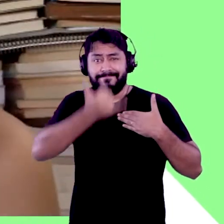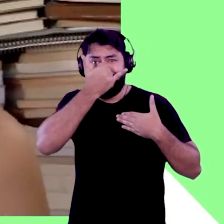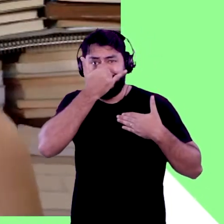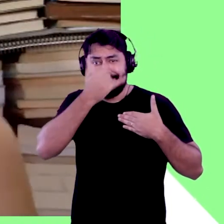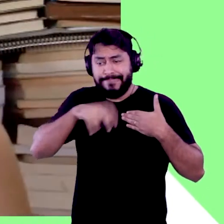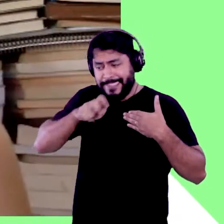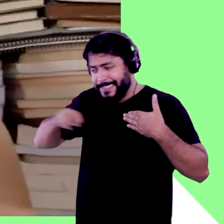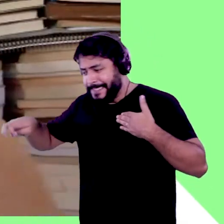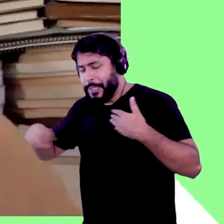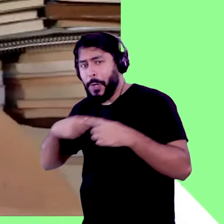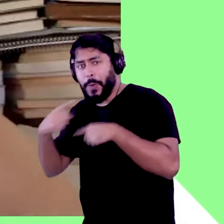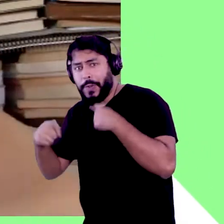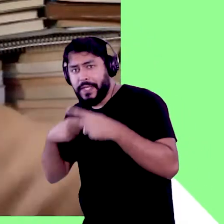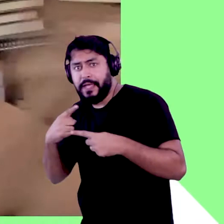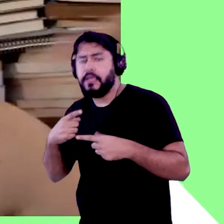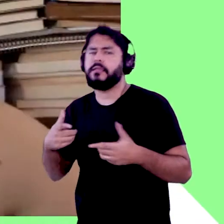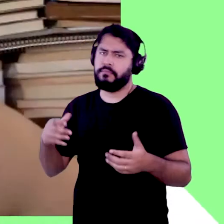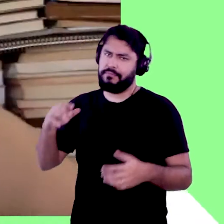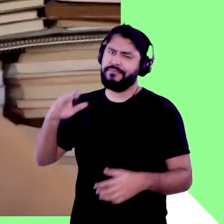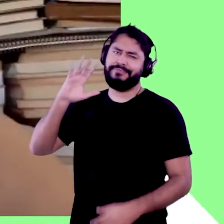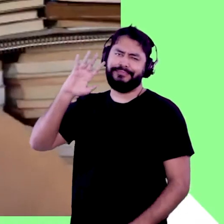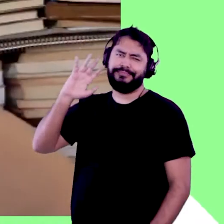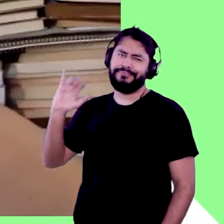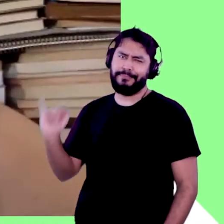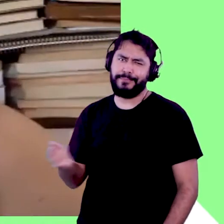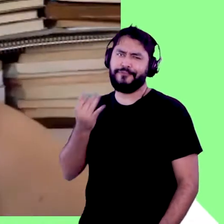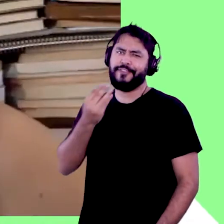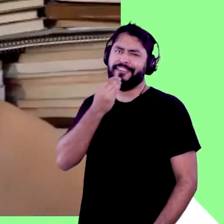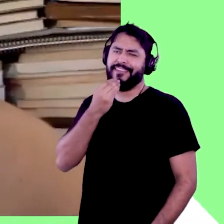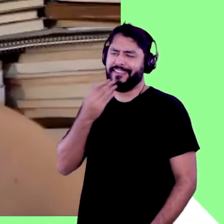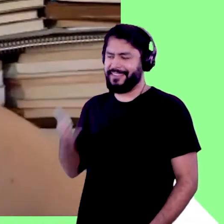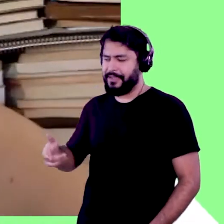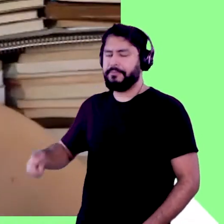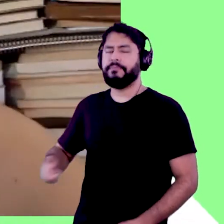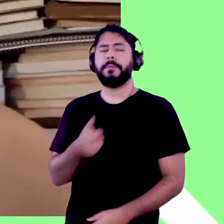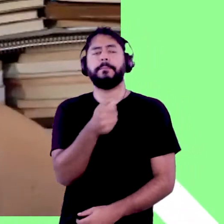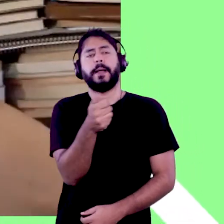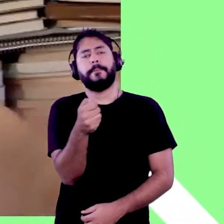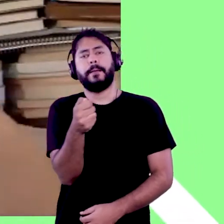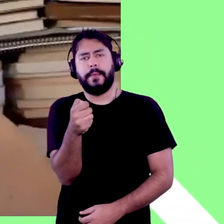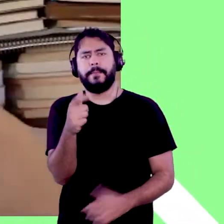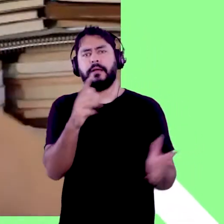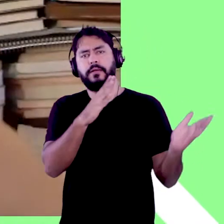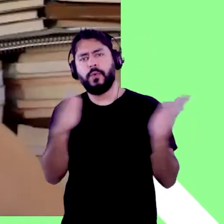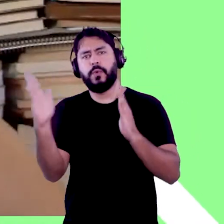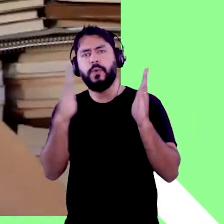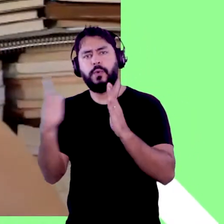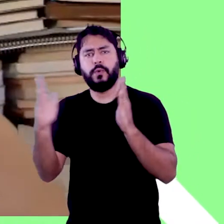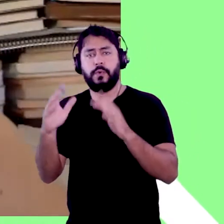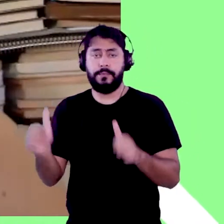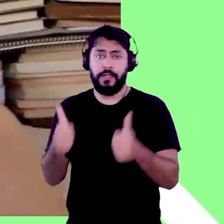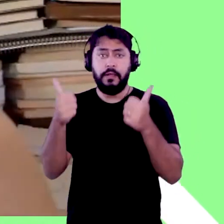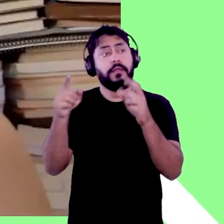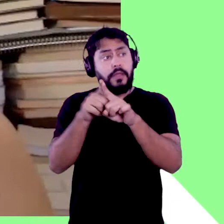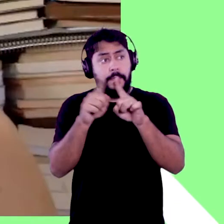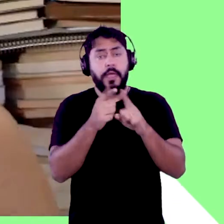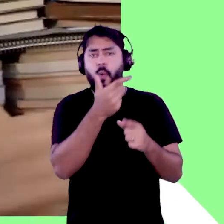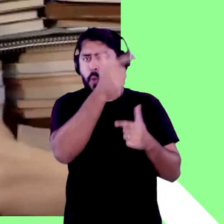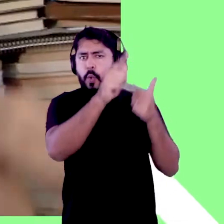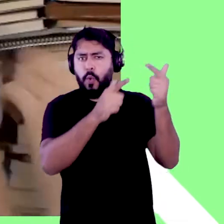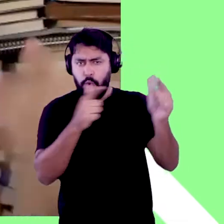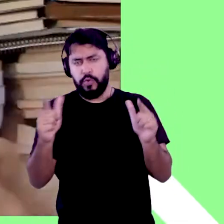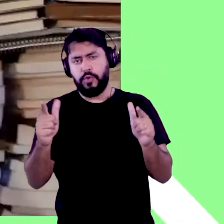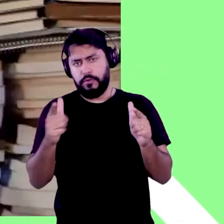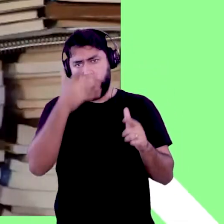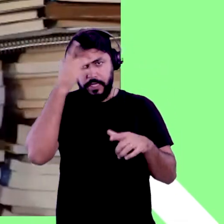locomoção, e acaba sendo expandida para outros públicos, né? Que não necessariamente têm essa dificuldade.